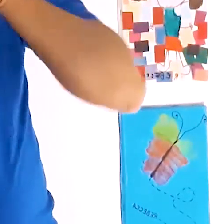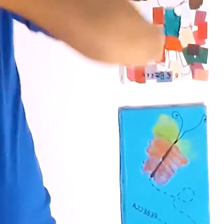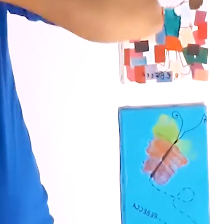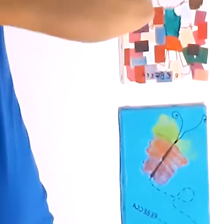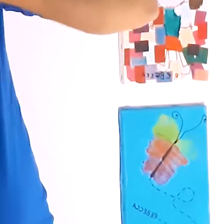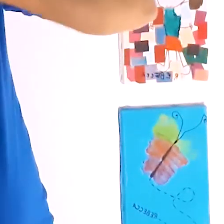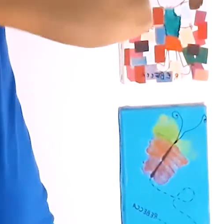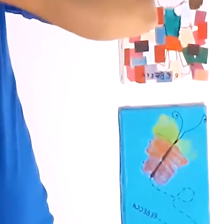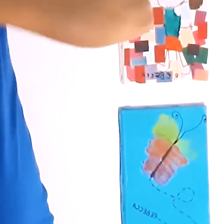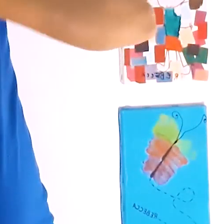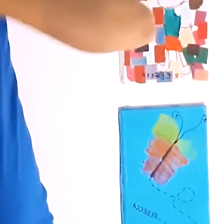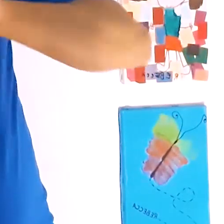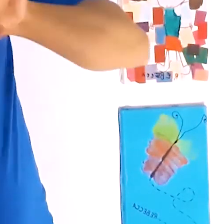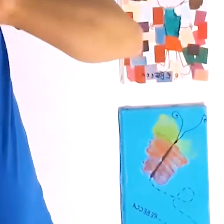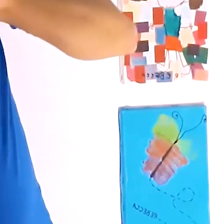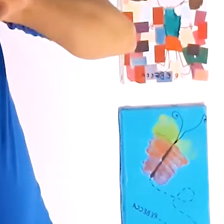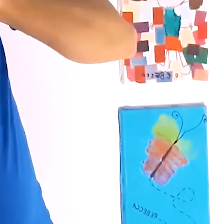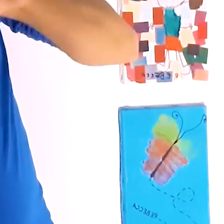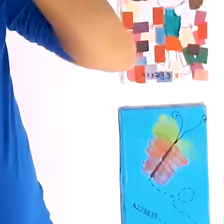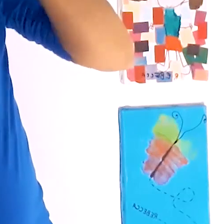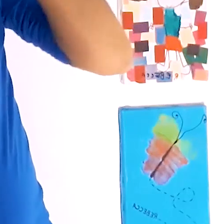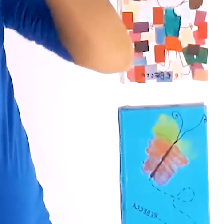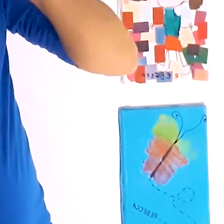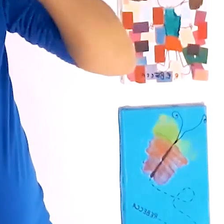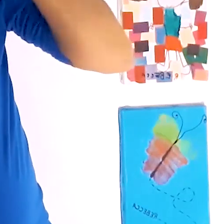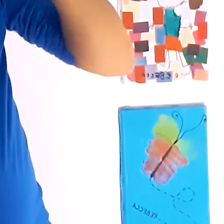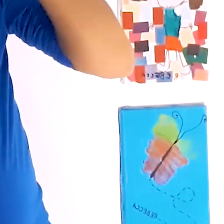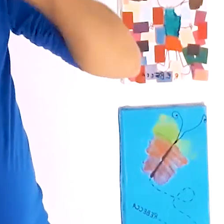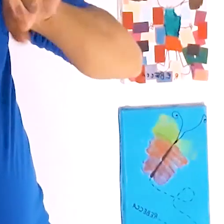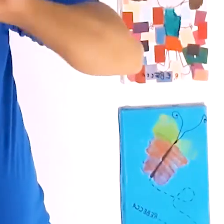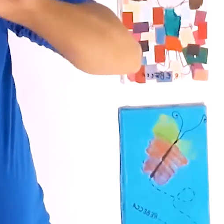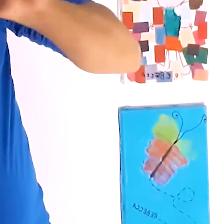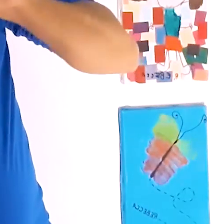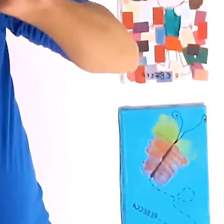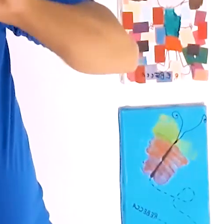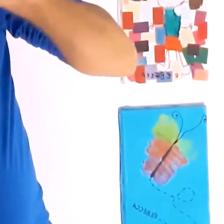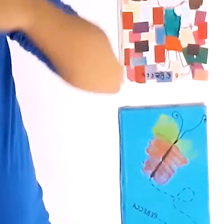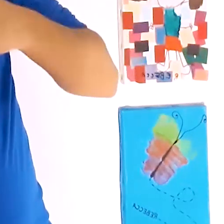e o carro vai se alimentando de energia elétrica